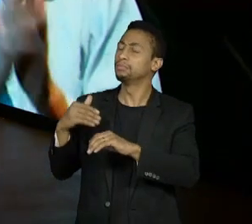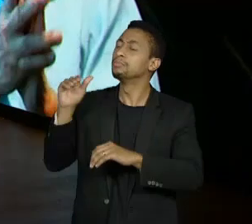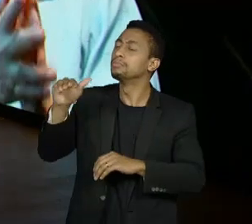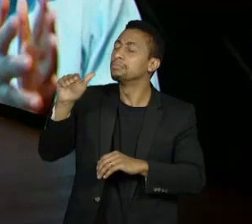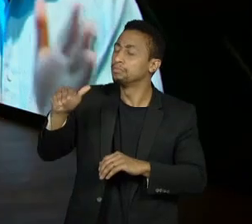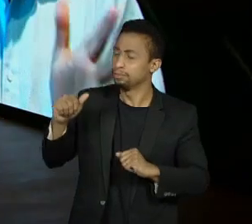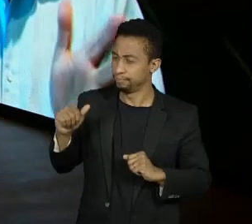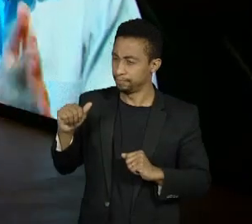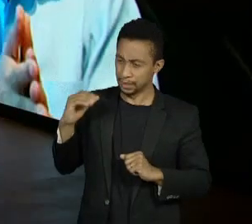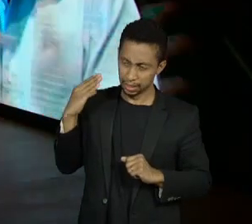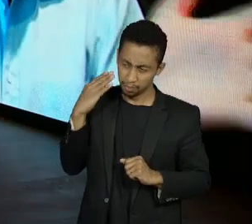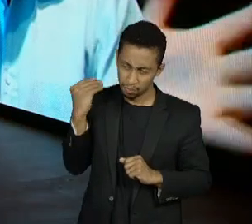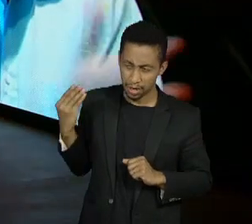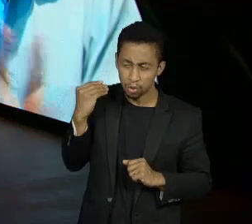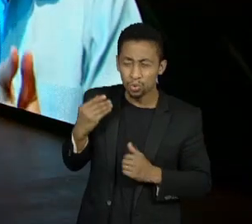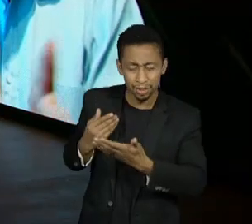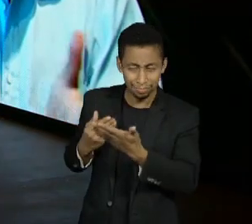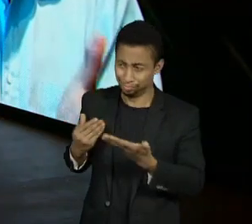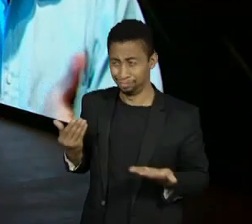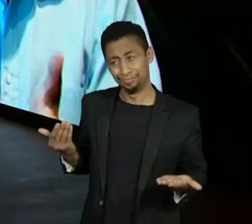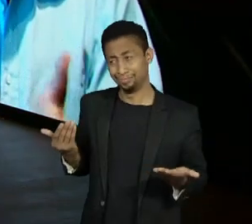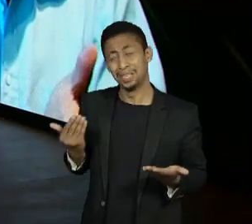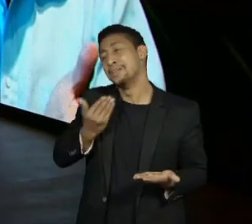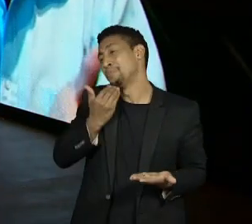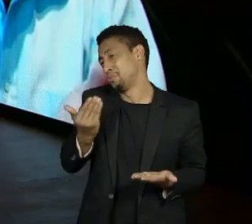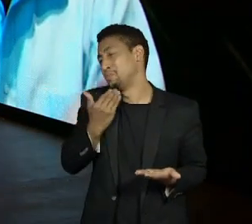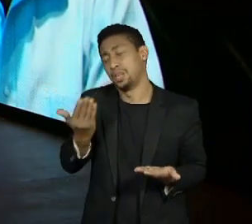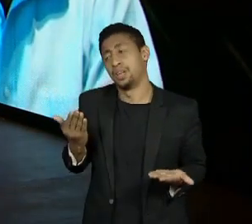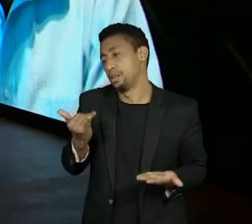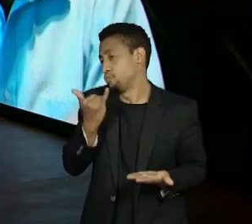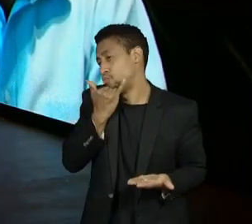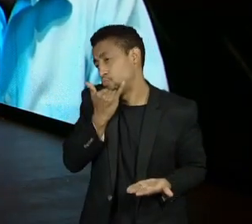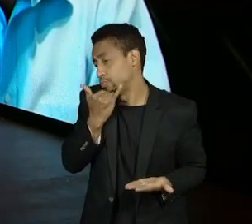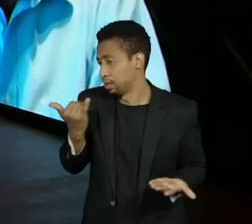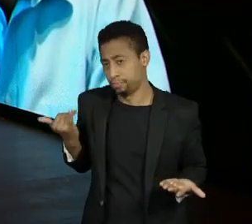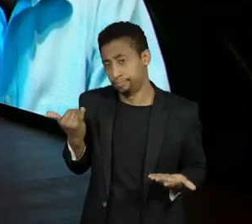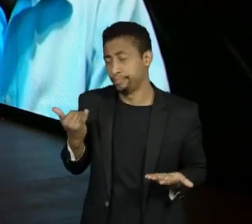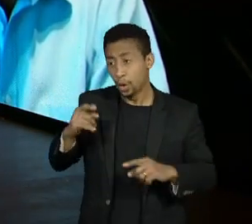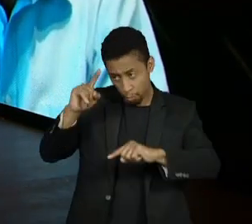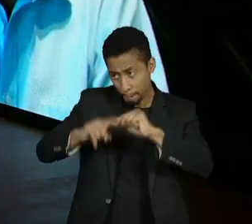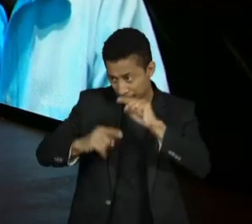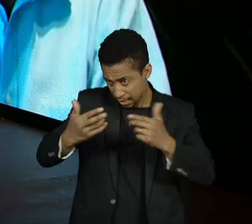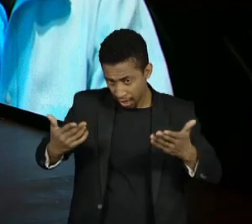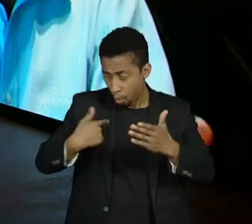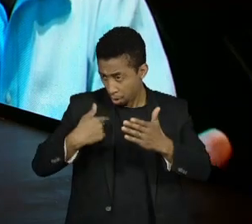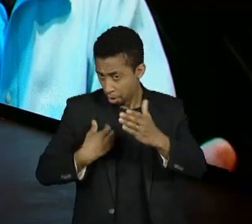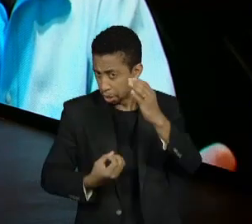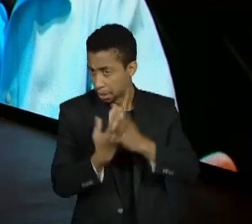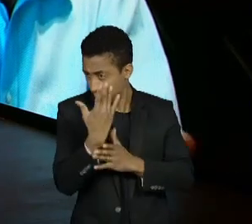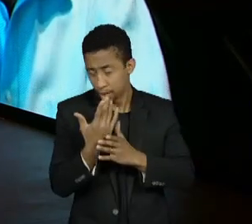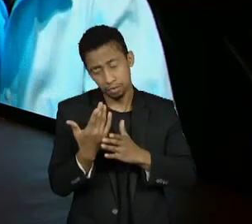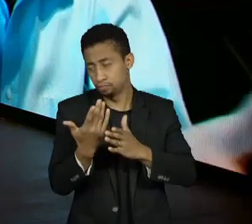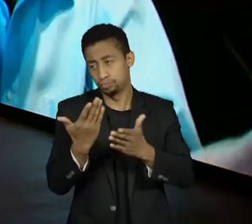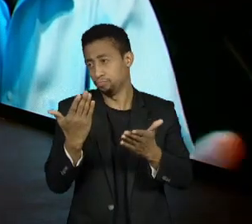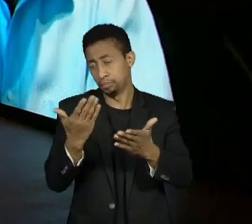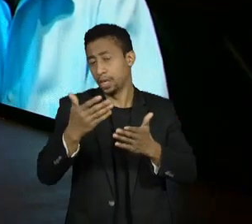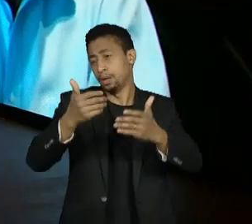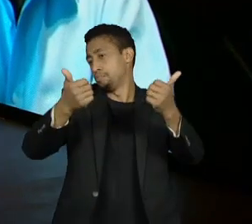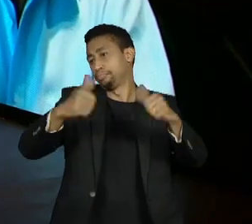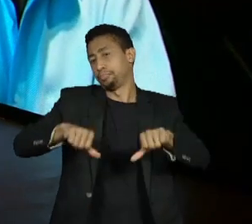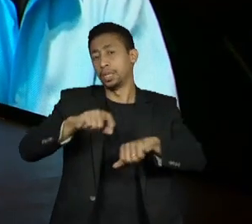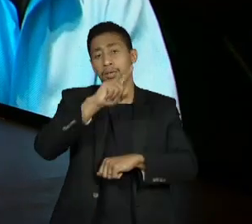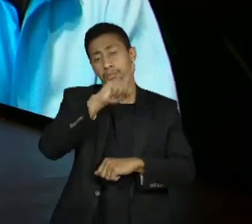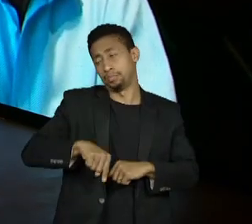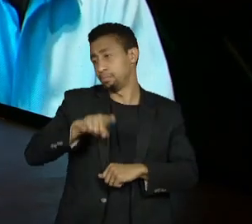ou Maradona, não vai dar, eu vou ter que devolver todo esse material que eu criei para